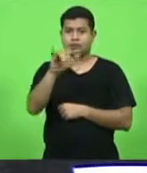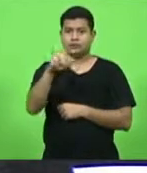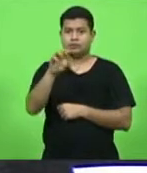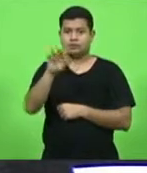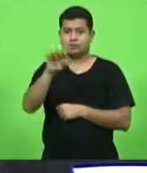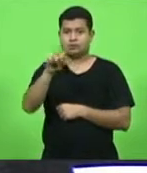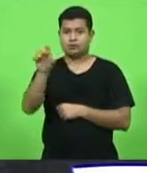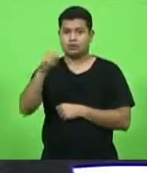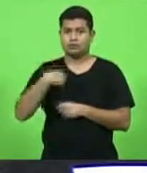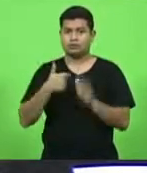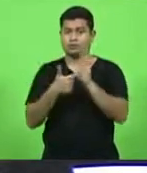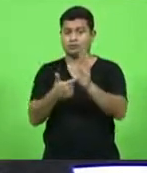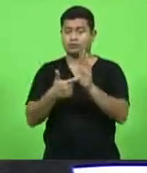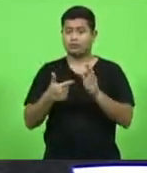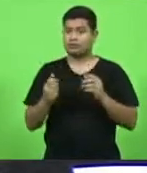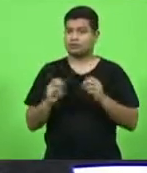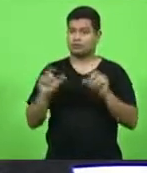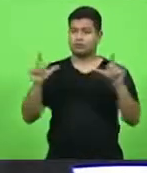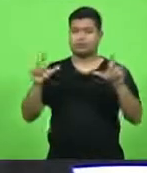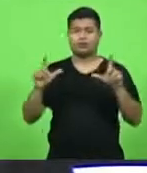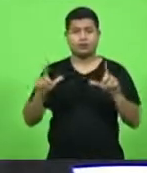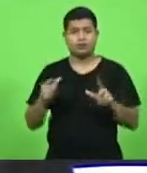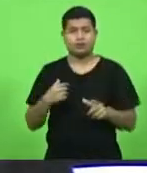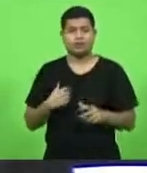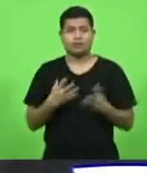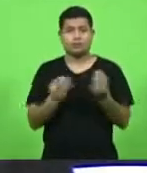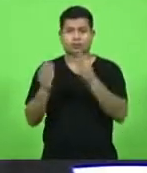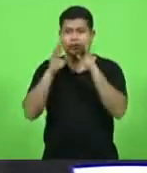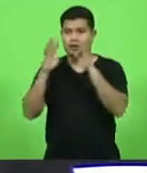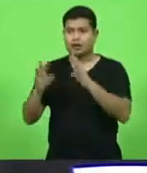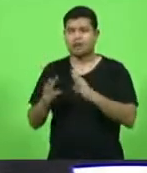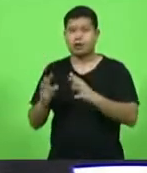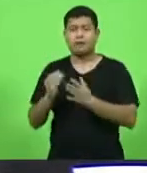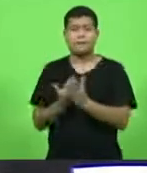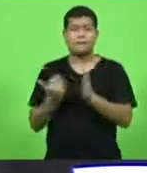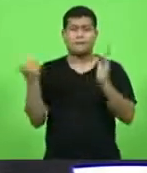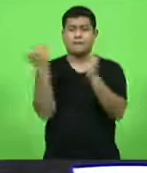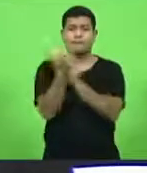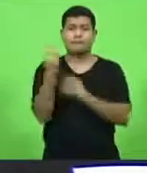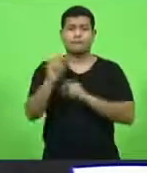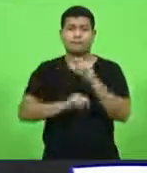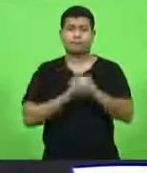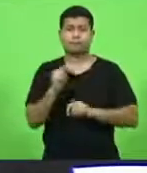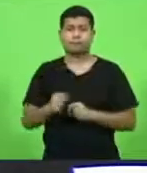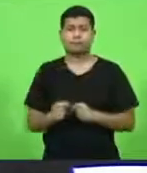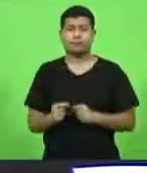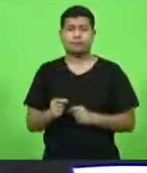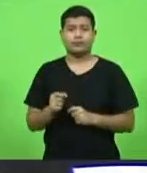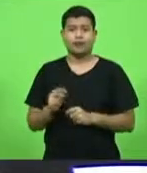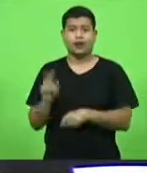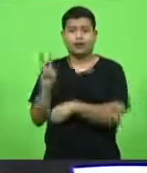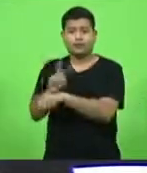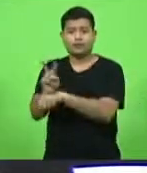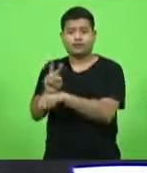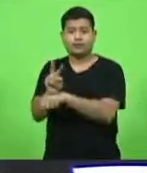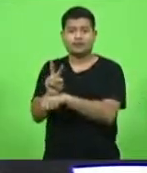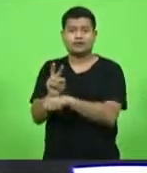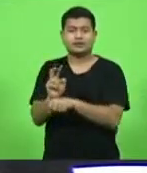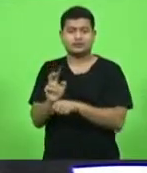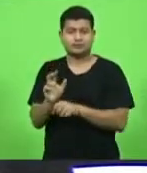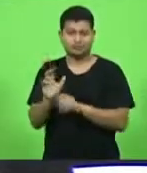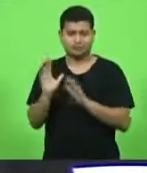chama mais atenção naquele momento que chamou mais atenção foi de que a vigilância sanitária ela ia